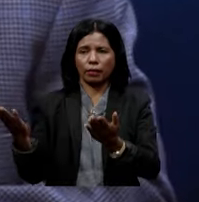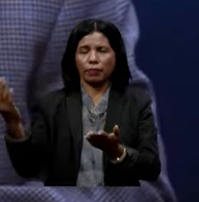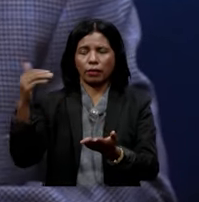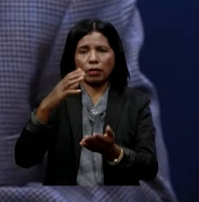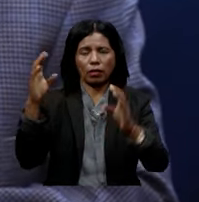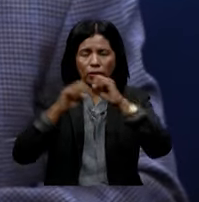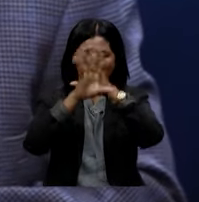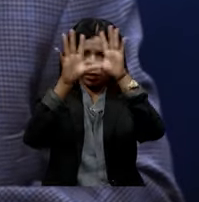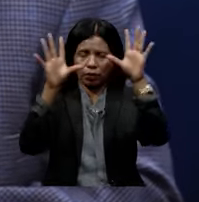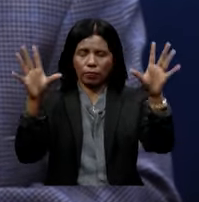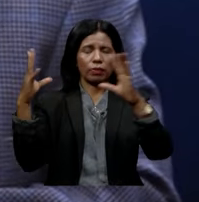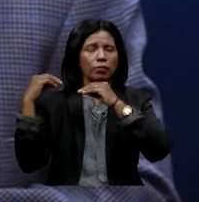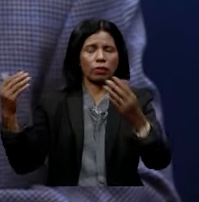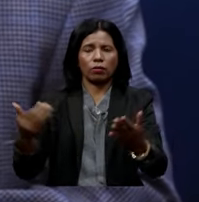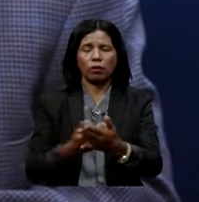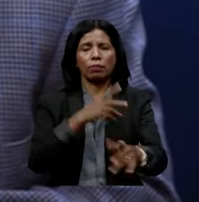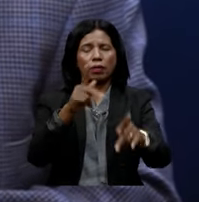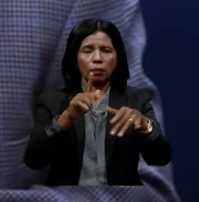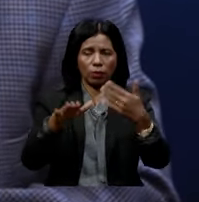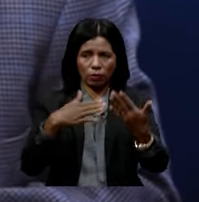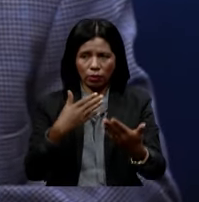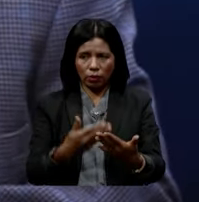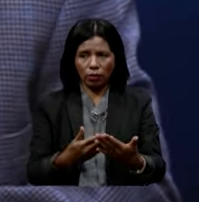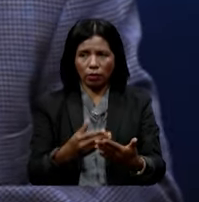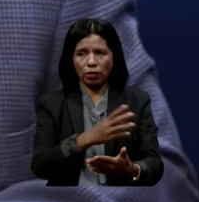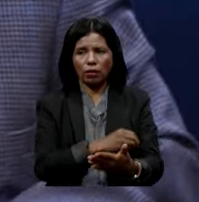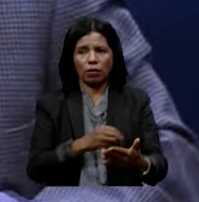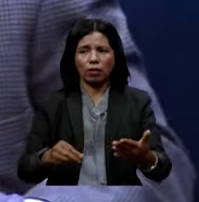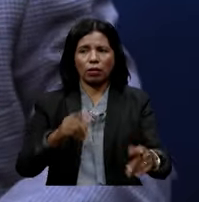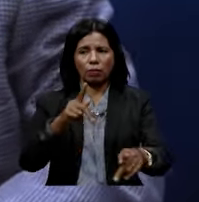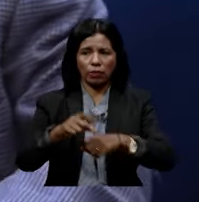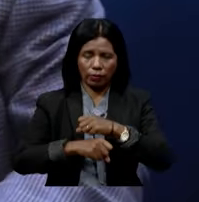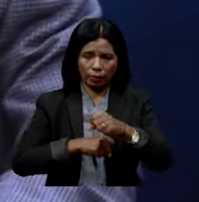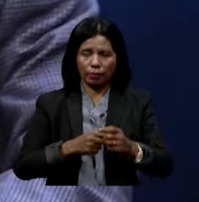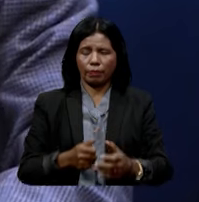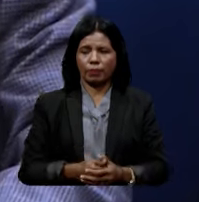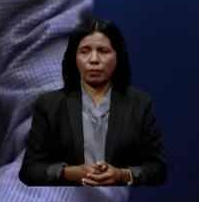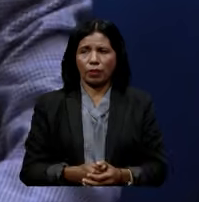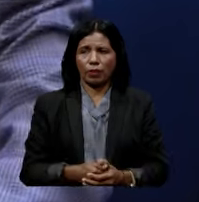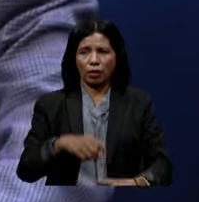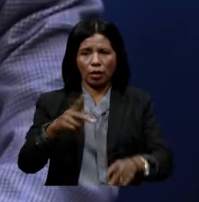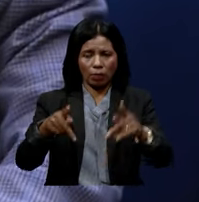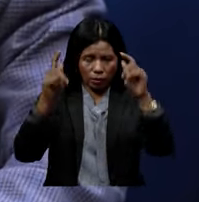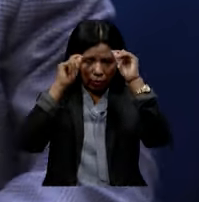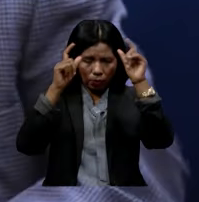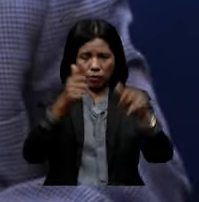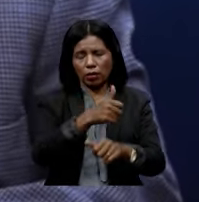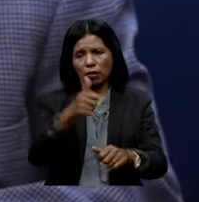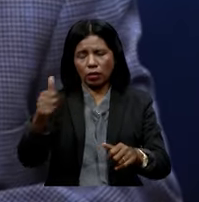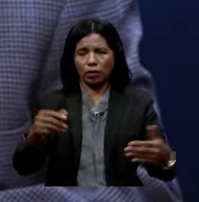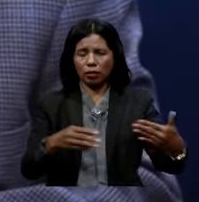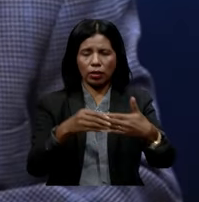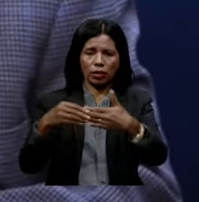no Esperança Fon, para o povo Movere, povo Terusnain. Timorua aí da no Ukunain